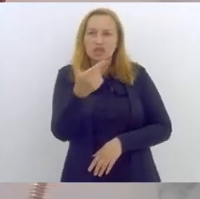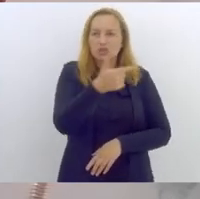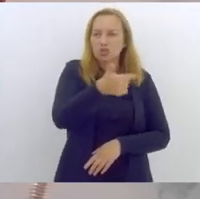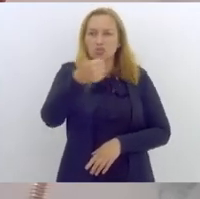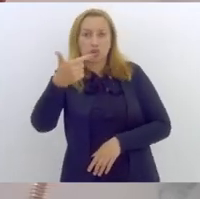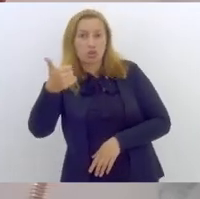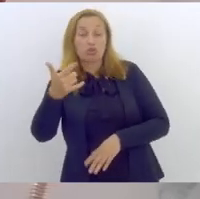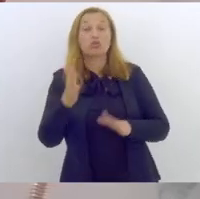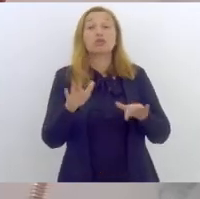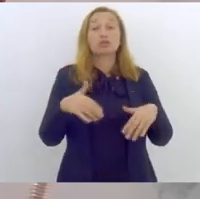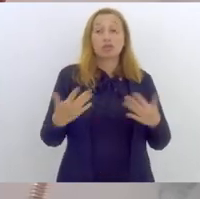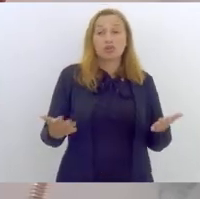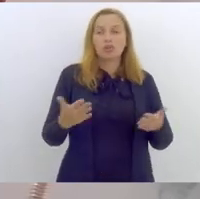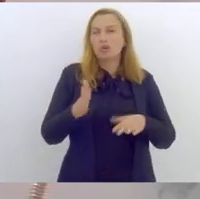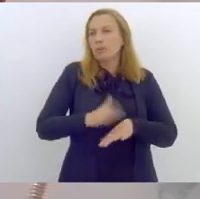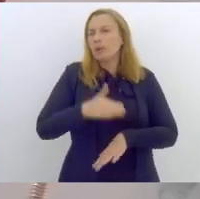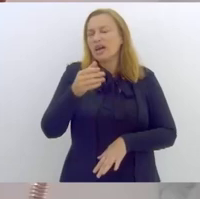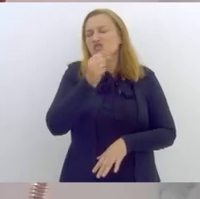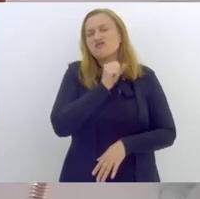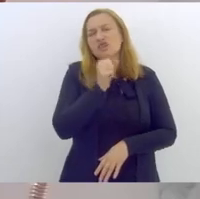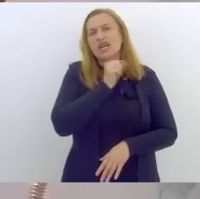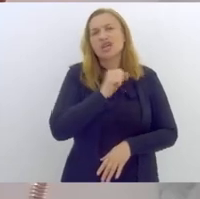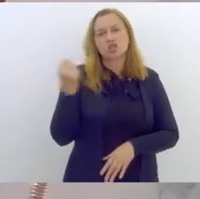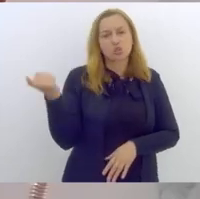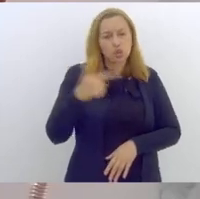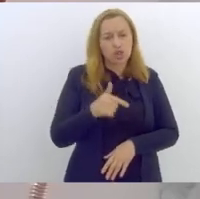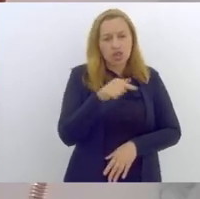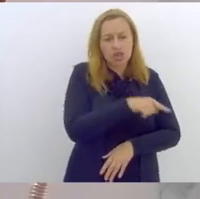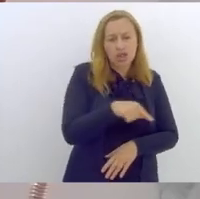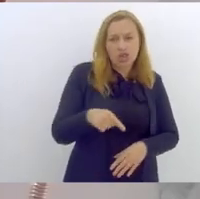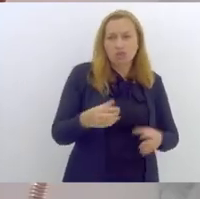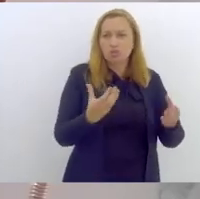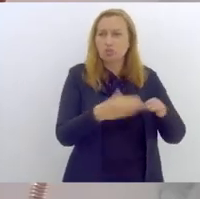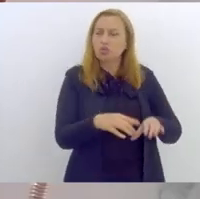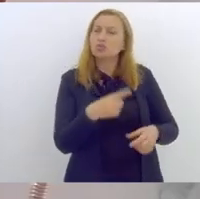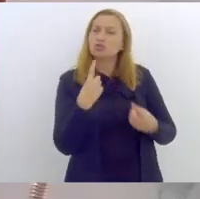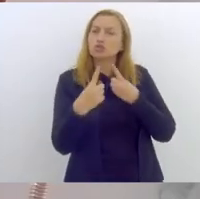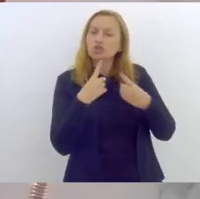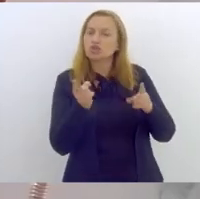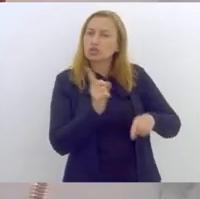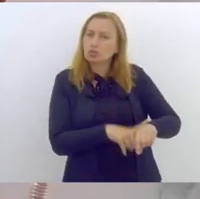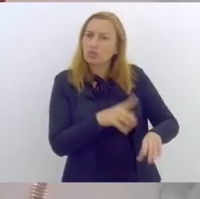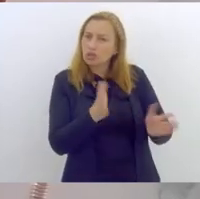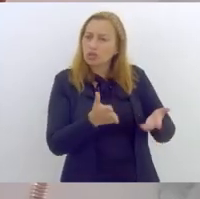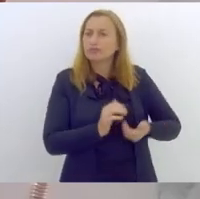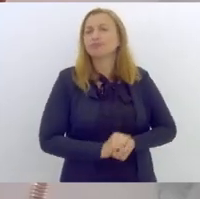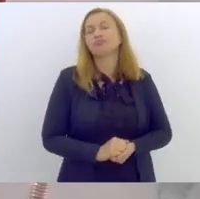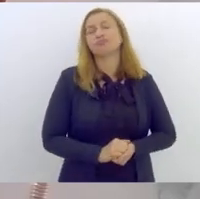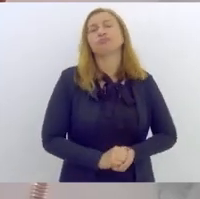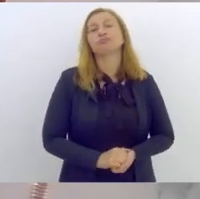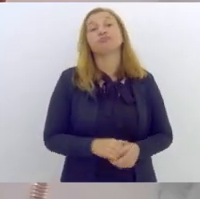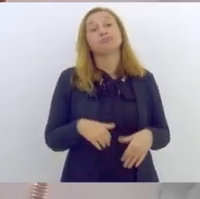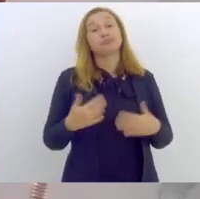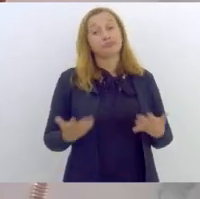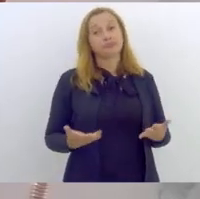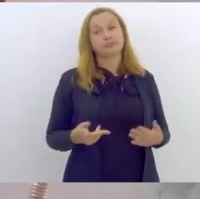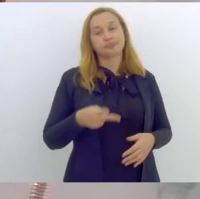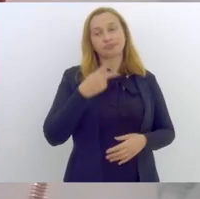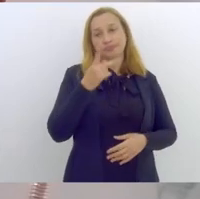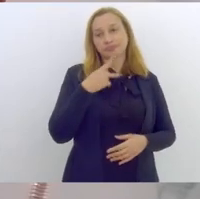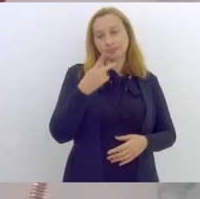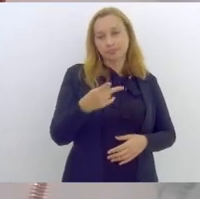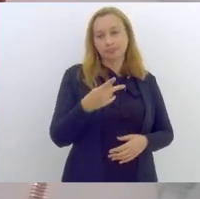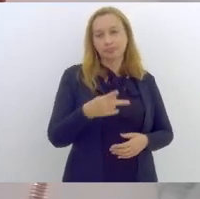ou seja muito mais antigos do que esses concursos que estamos discutindo nesse momento então quando eu falo